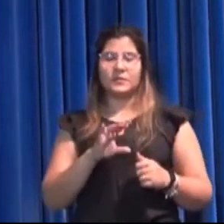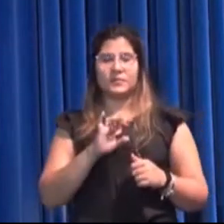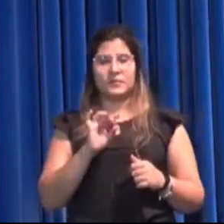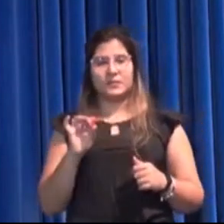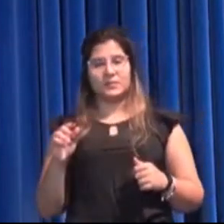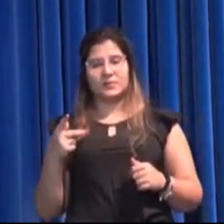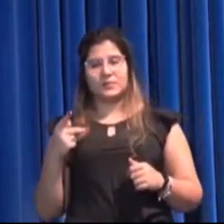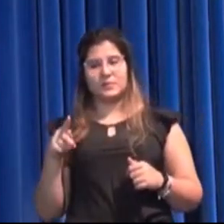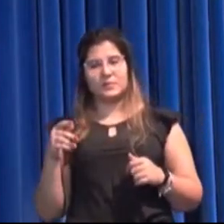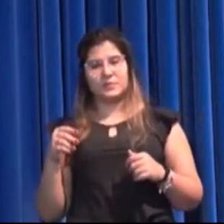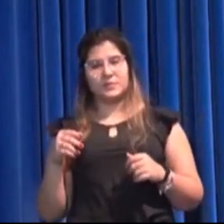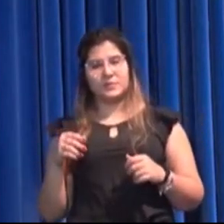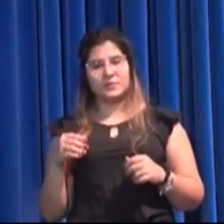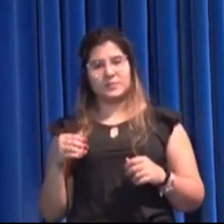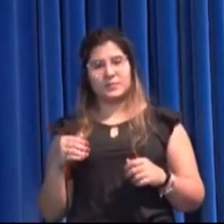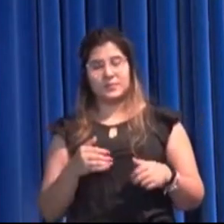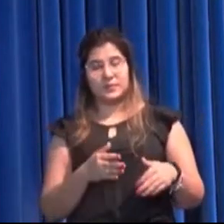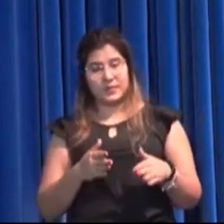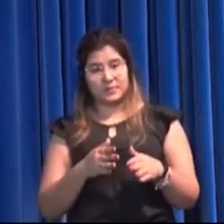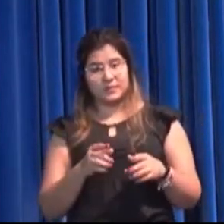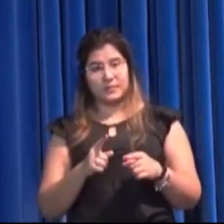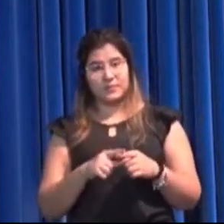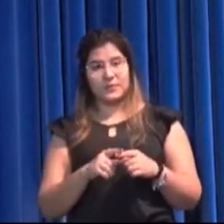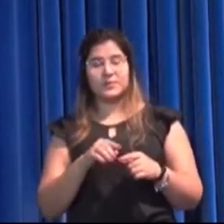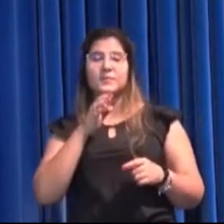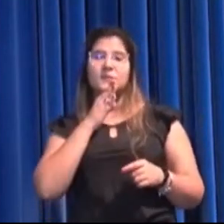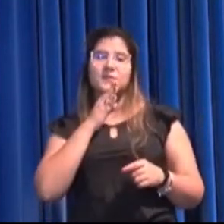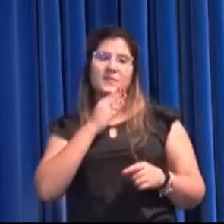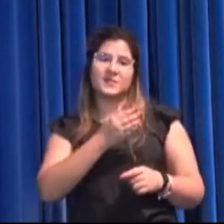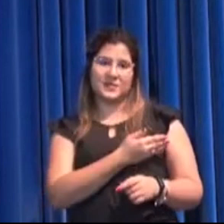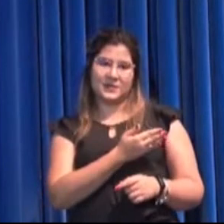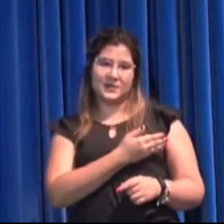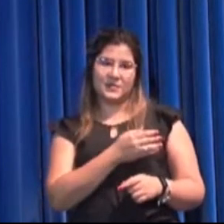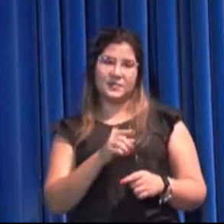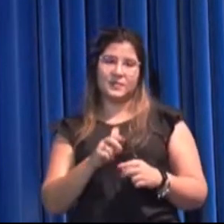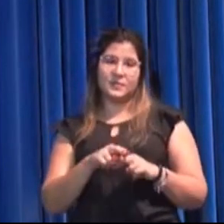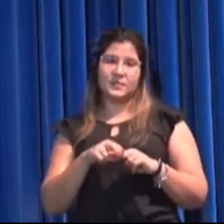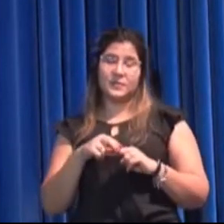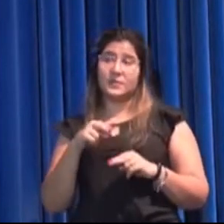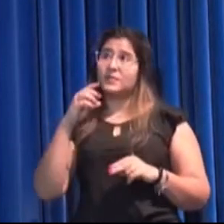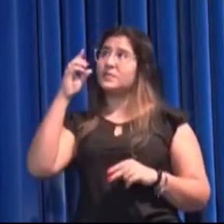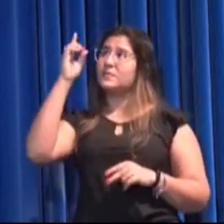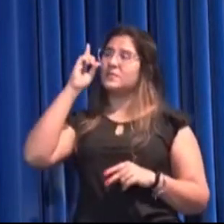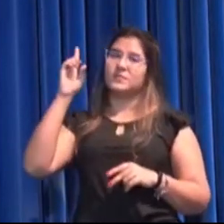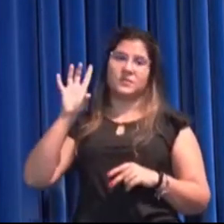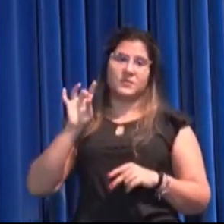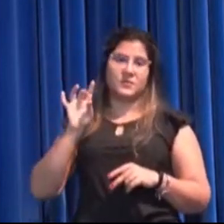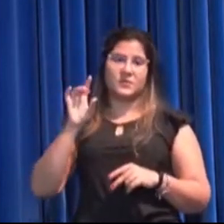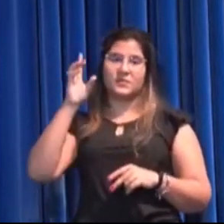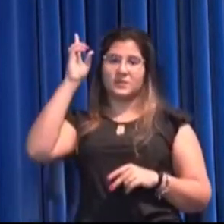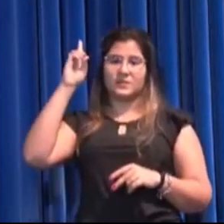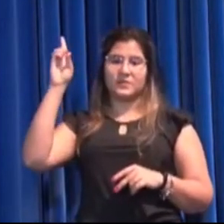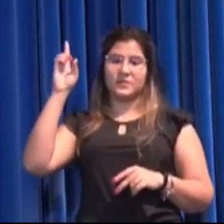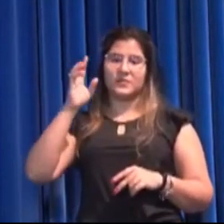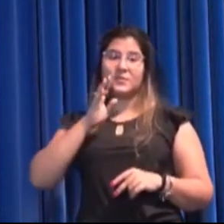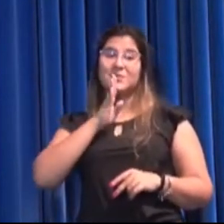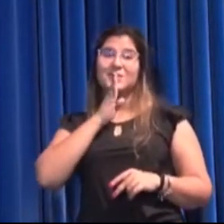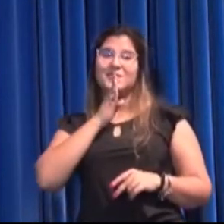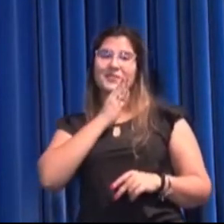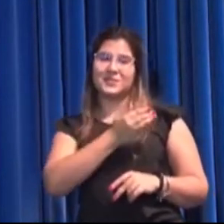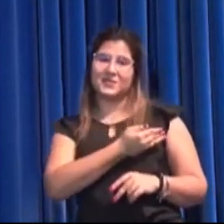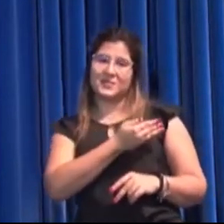lhe conheces o coração, porque tu, só tu, és conhecedor do coração dos filhos dos